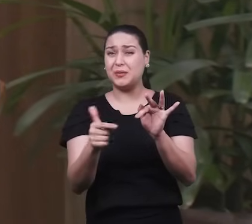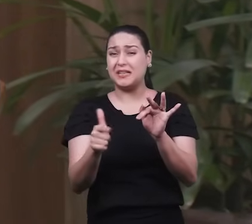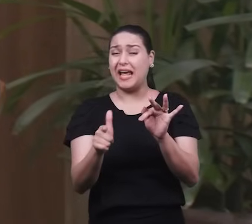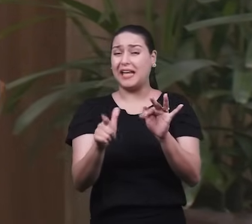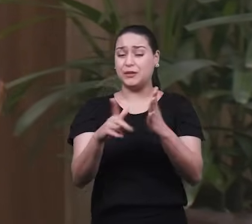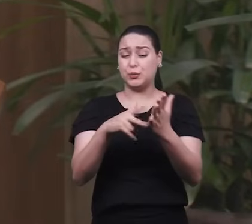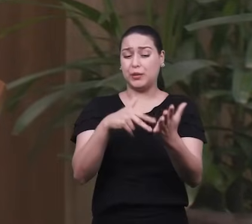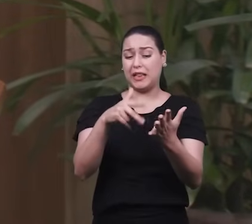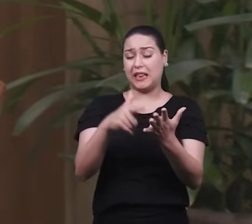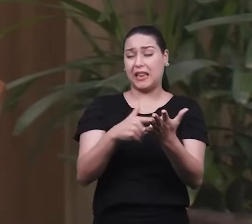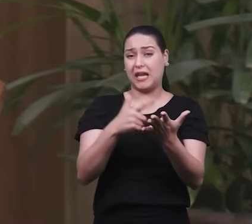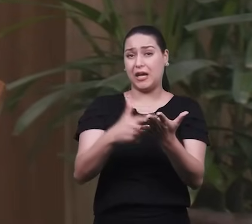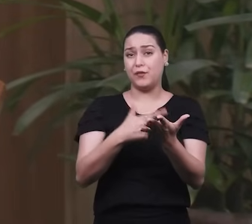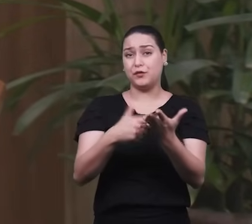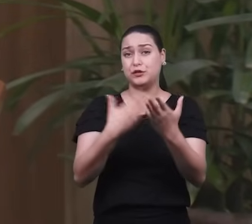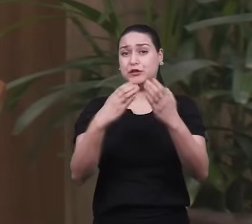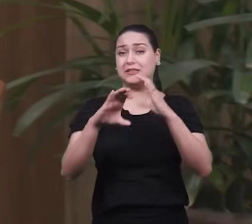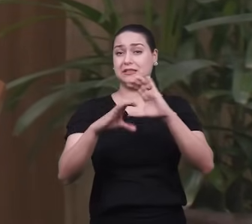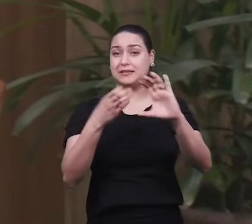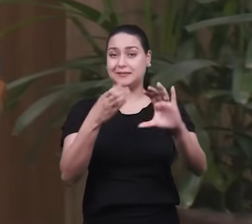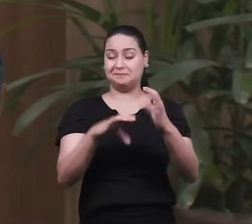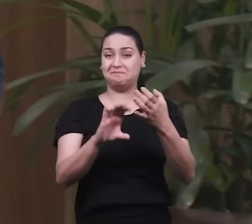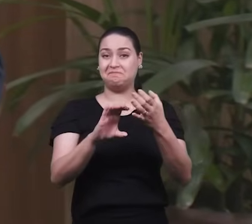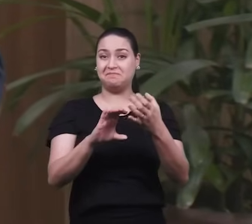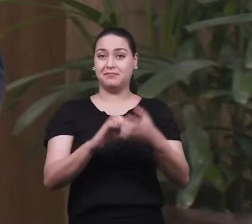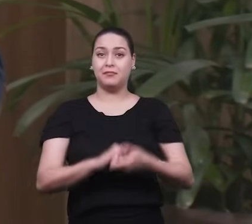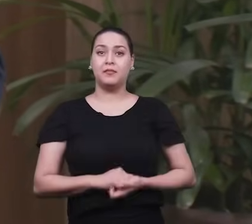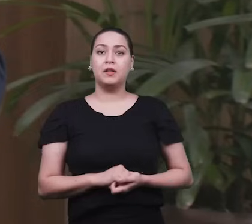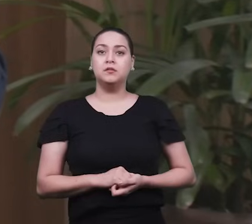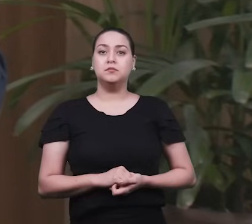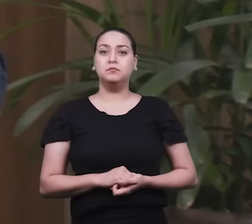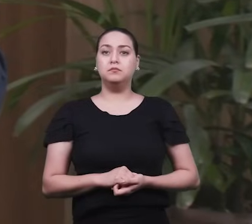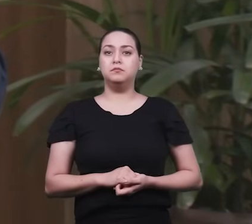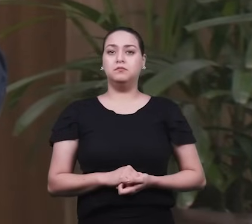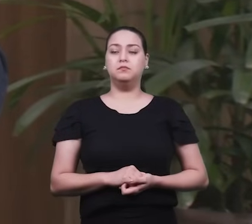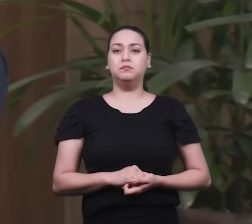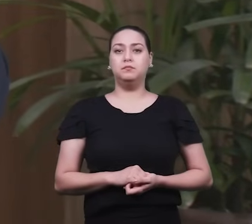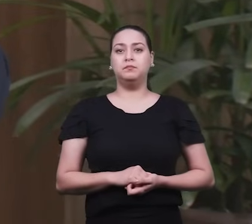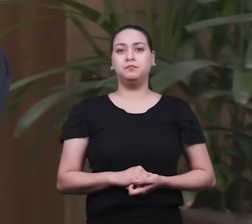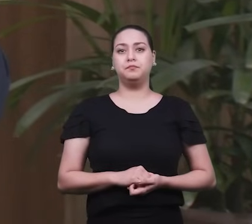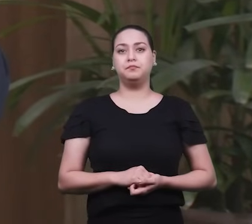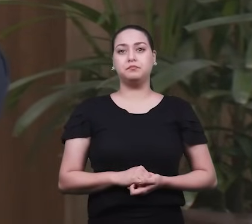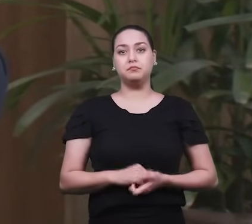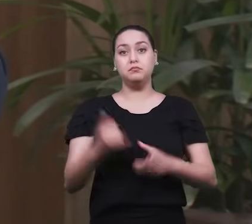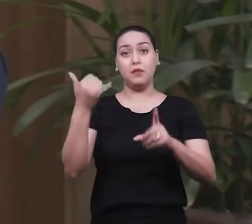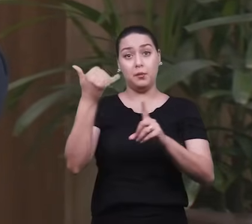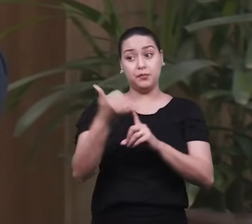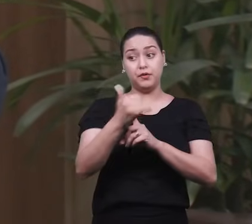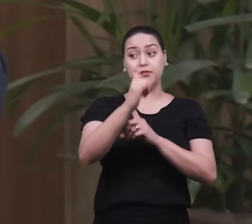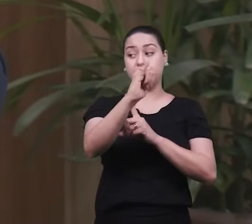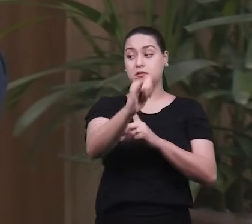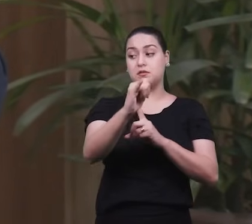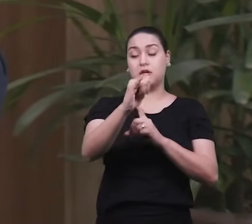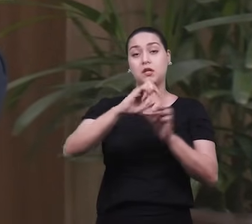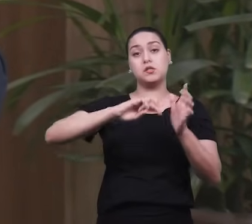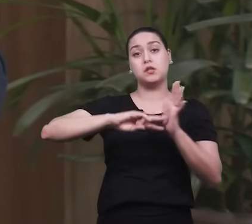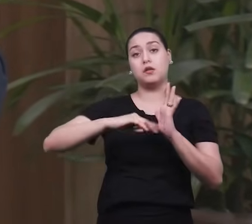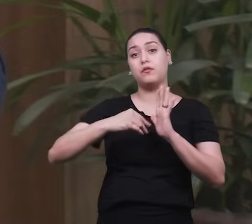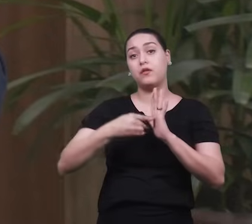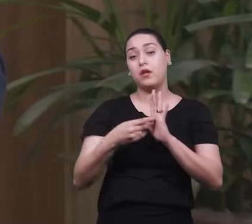livro de Cantares. Essa profecia aqui traz um significado ou